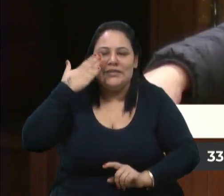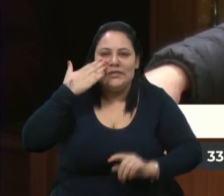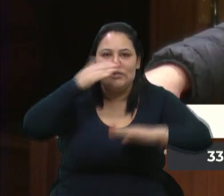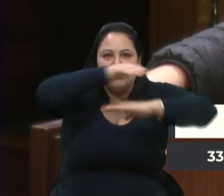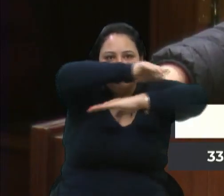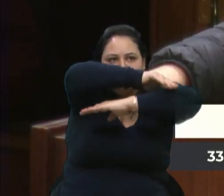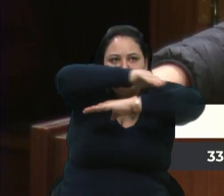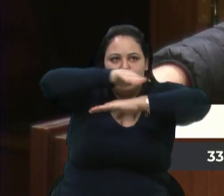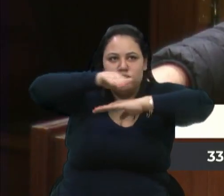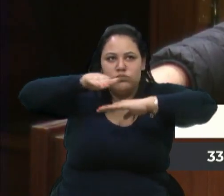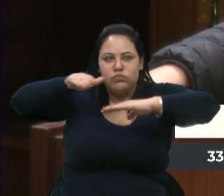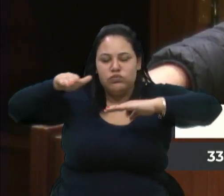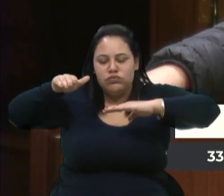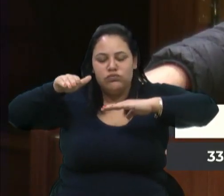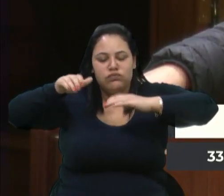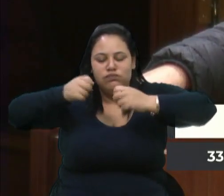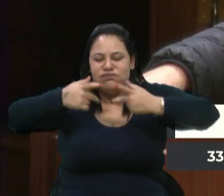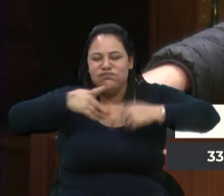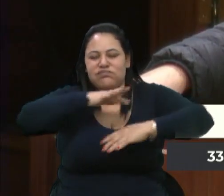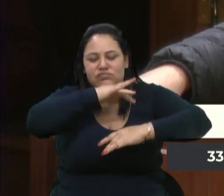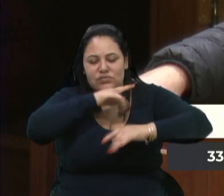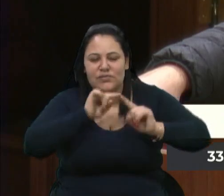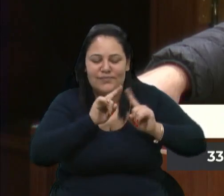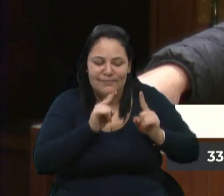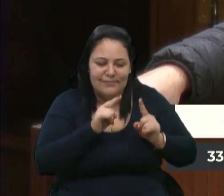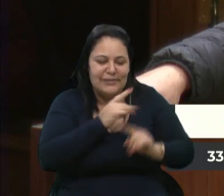está num nível muito elevado,